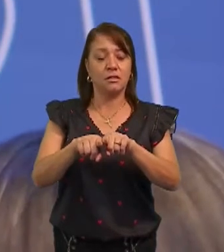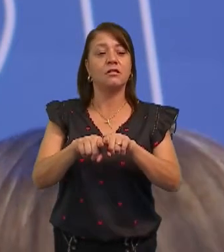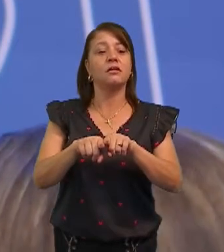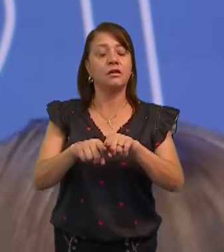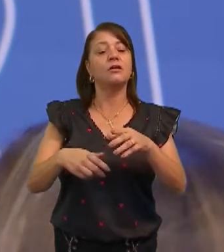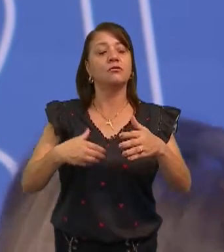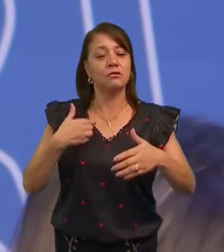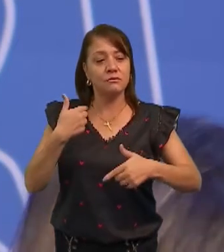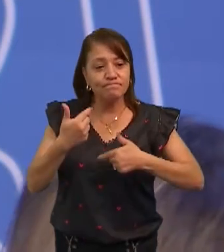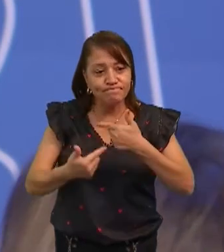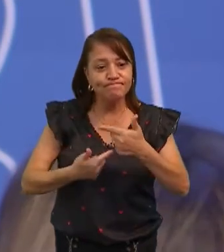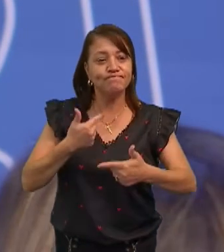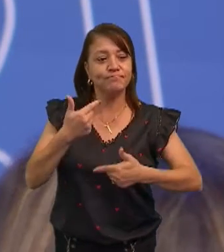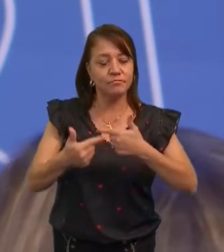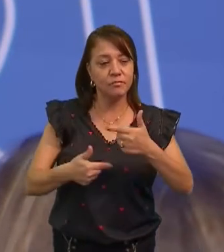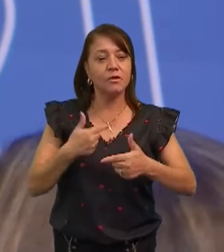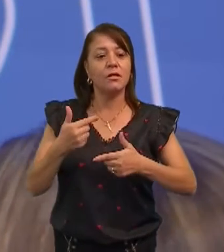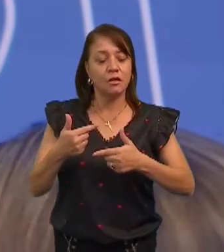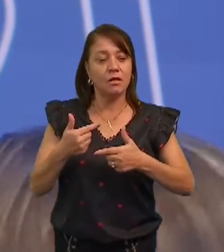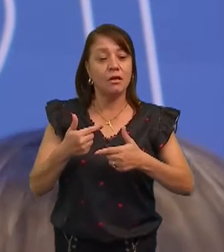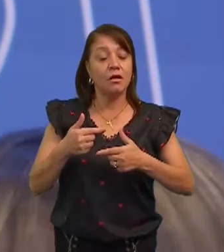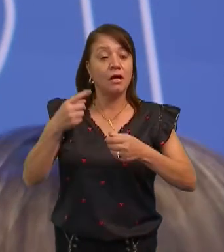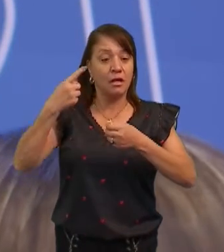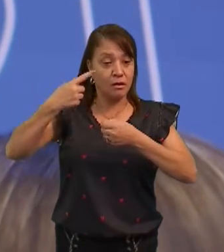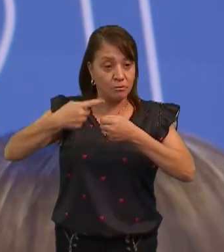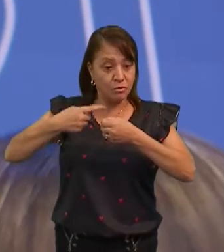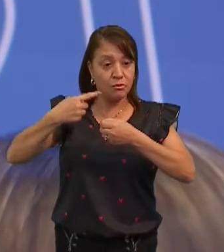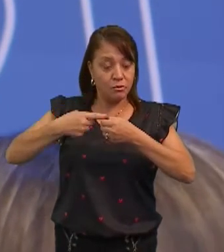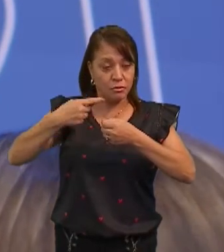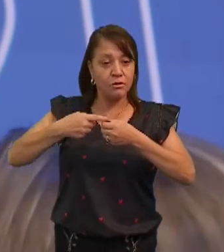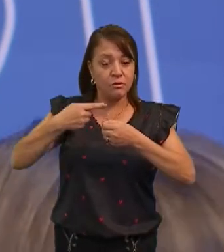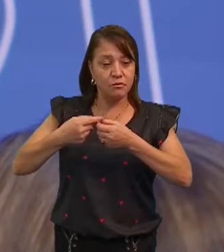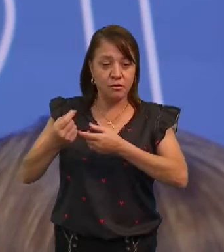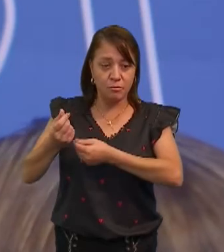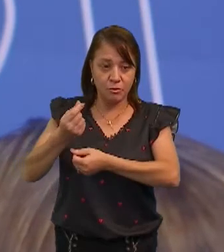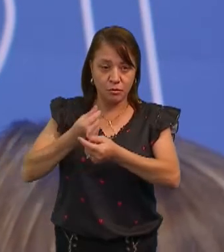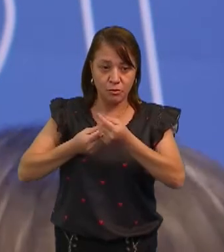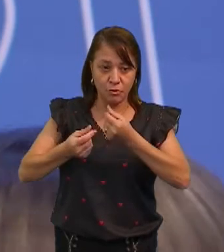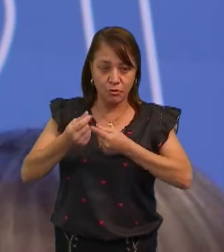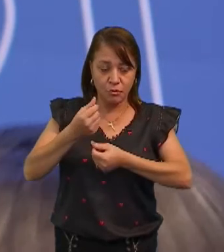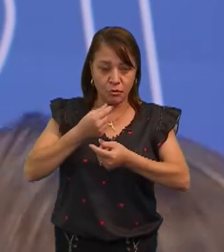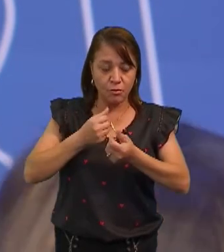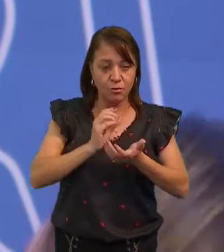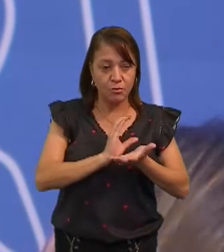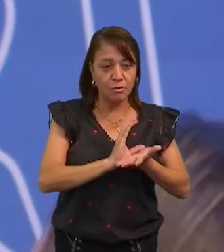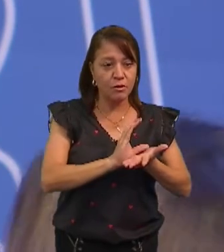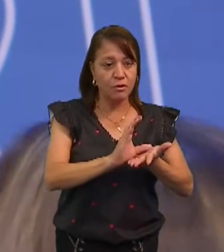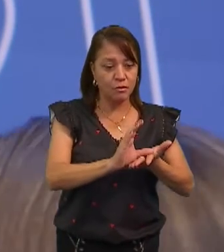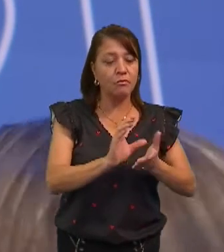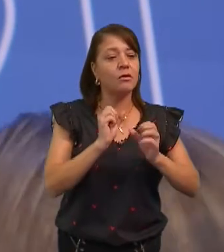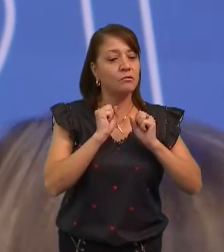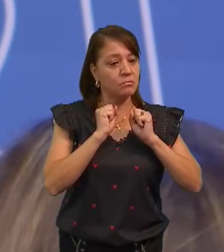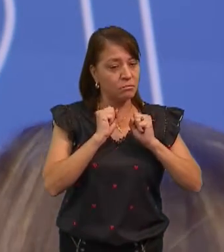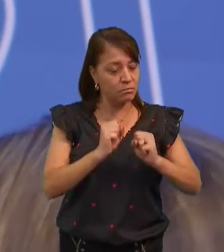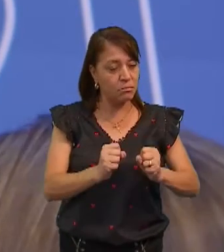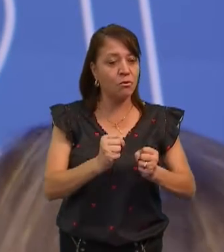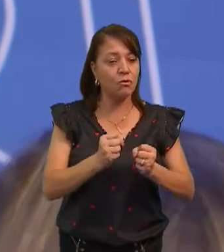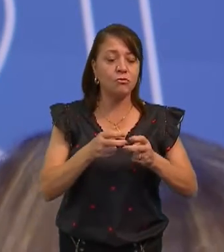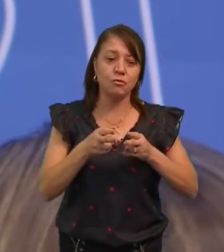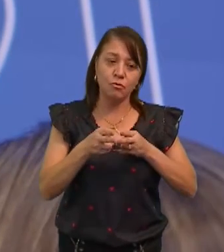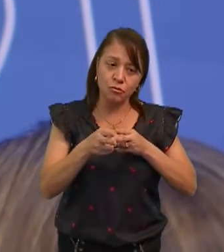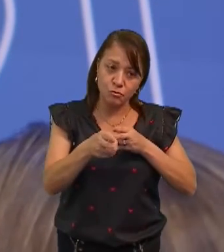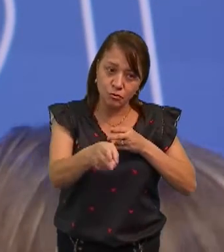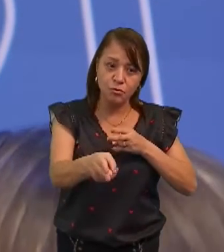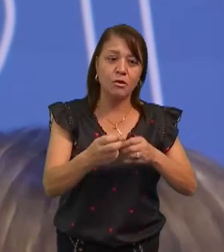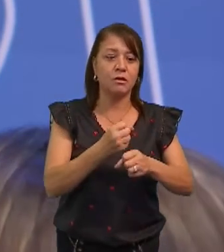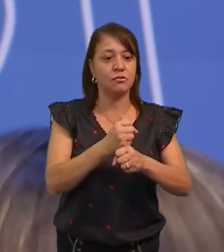alta complexidade o município ele fez uma economia de recursos e com essa economia ele pode empenhar o recurso para essas obras